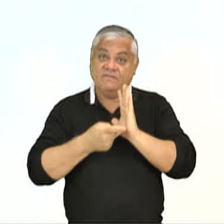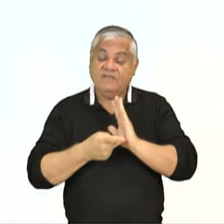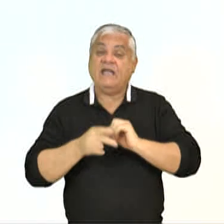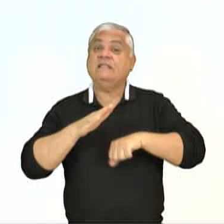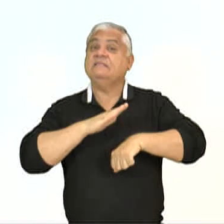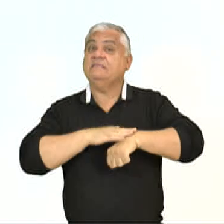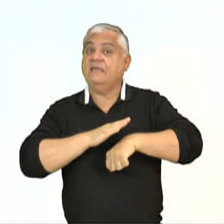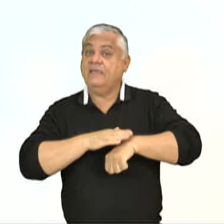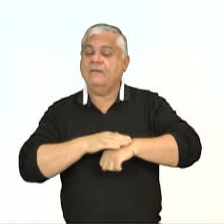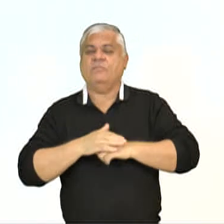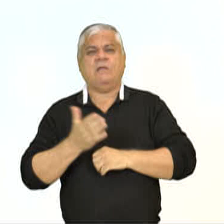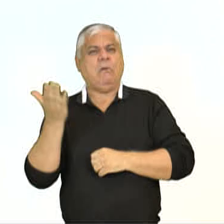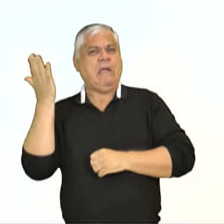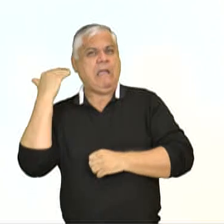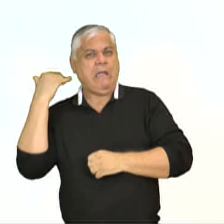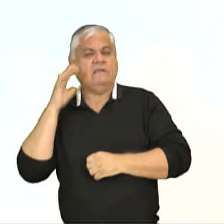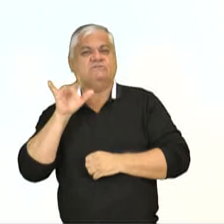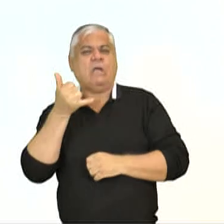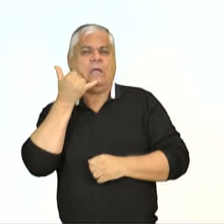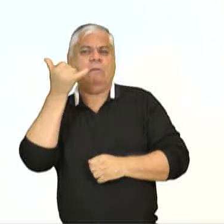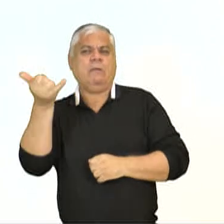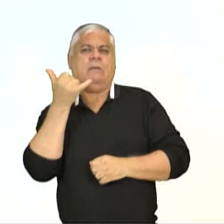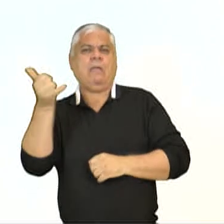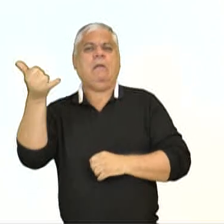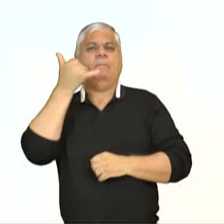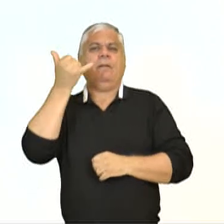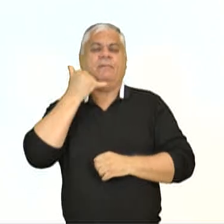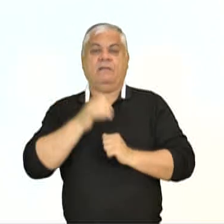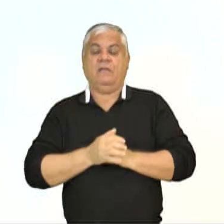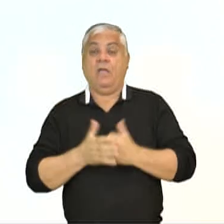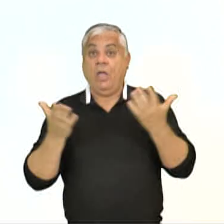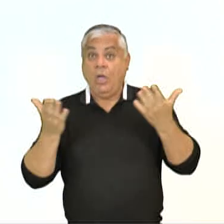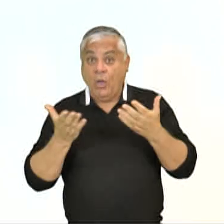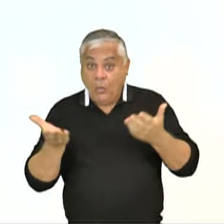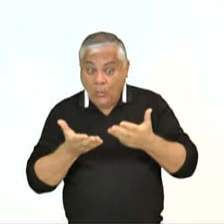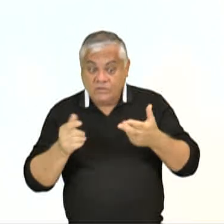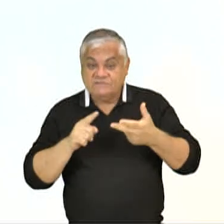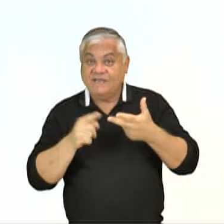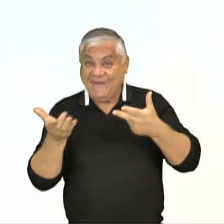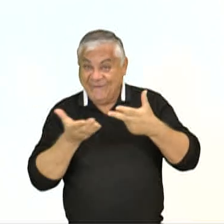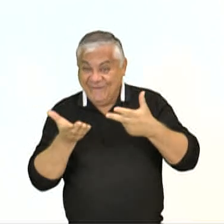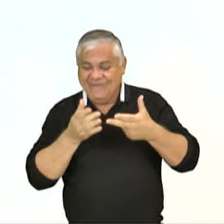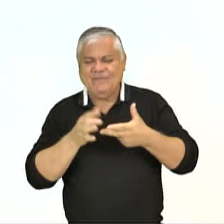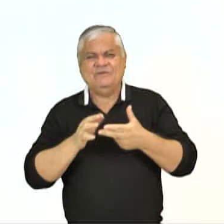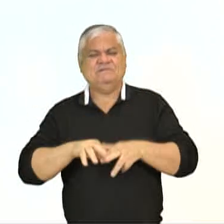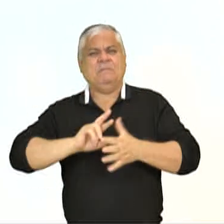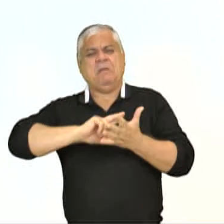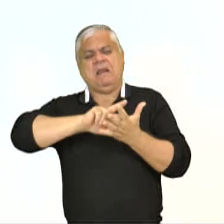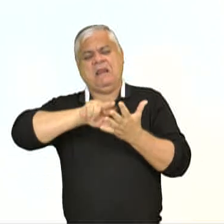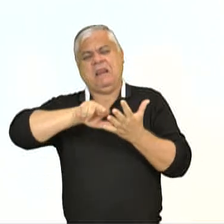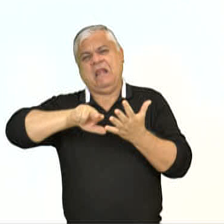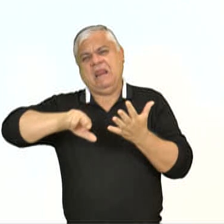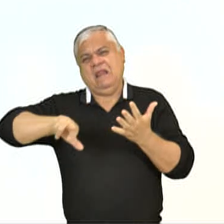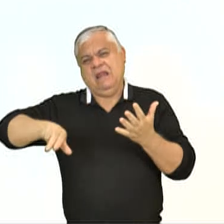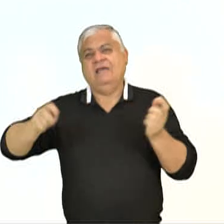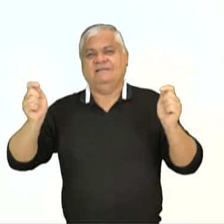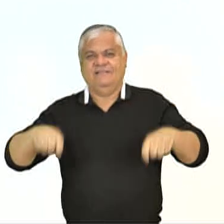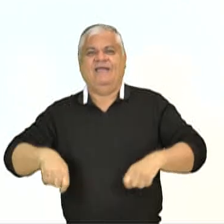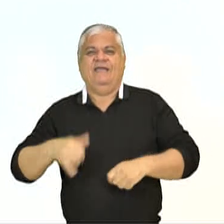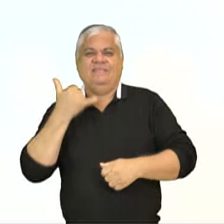telefone se limitava a fazer e receber ligações, hoje vários recursos são utilizados. Então antes,